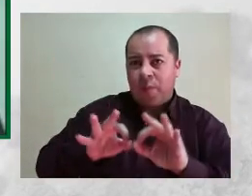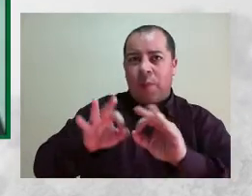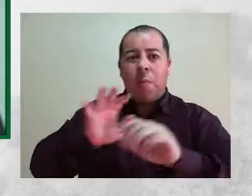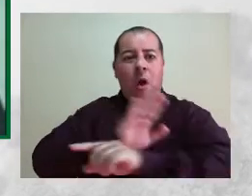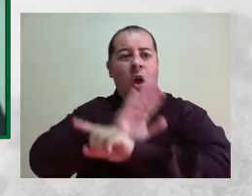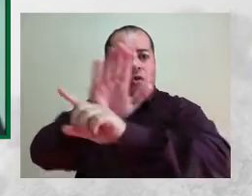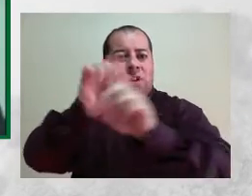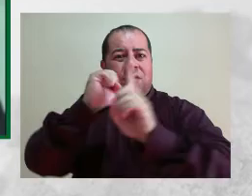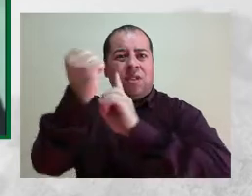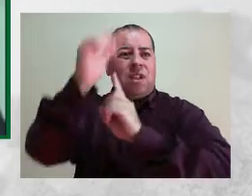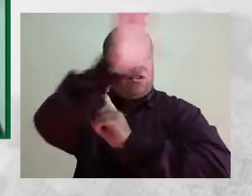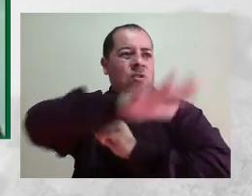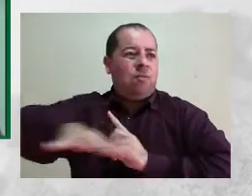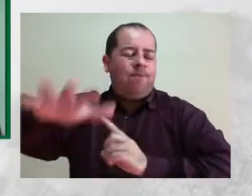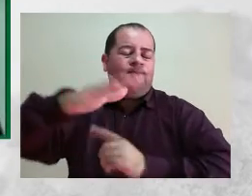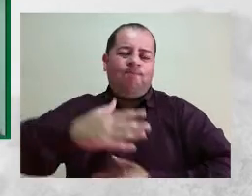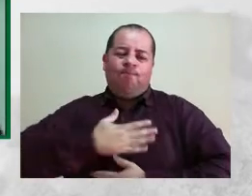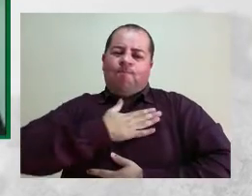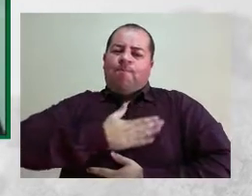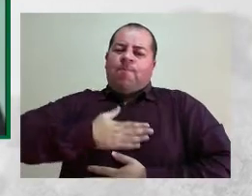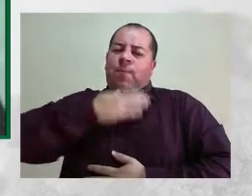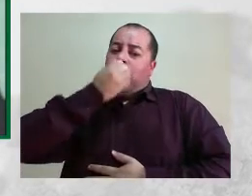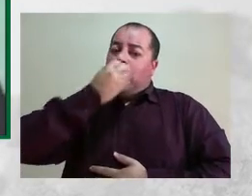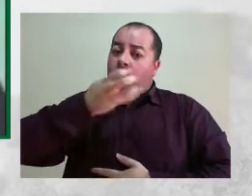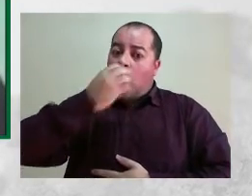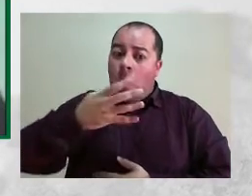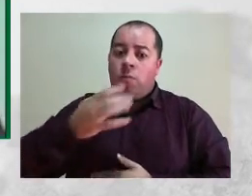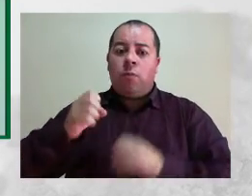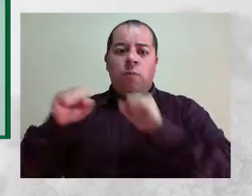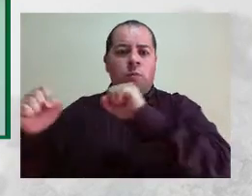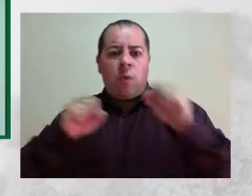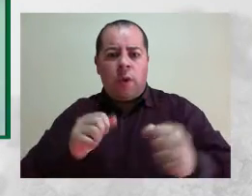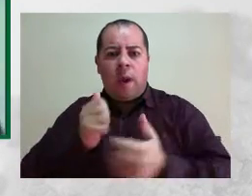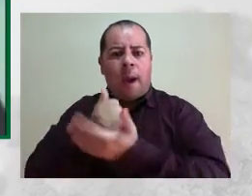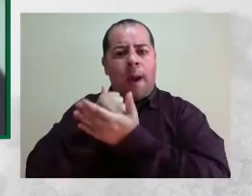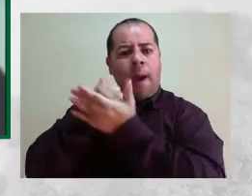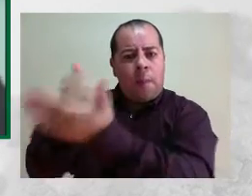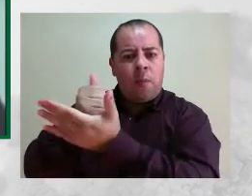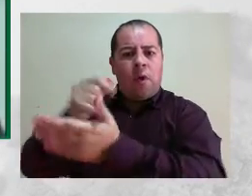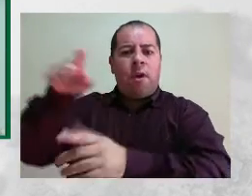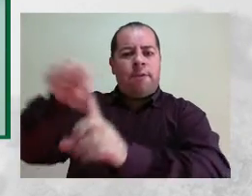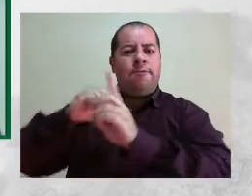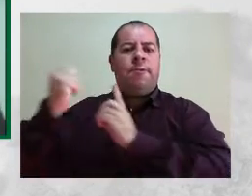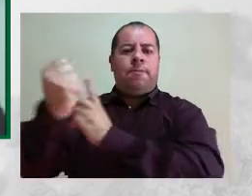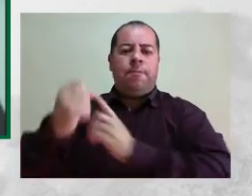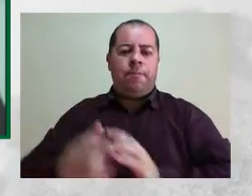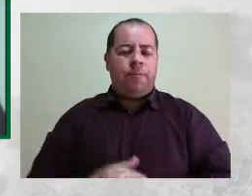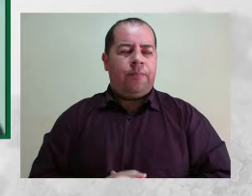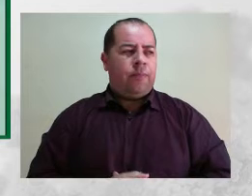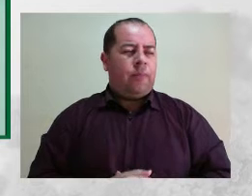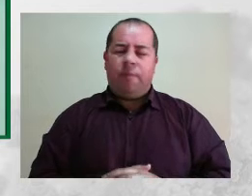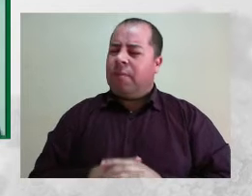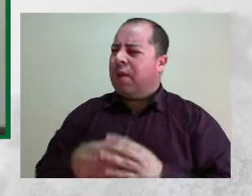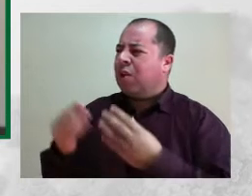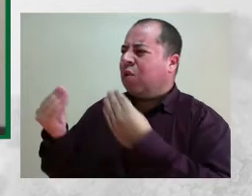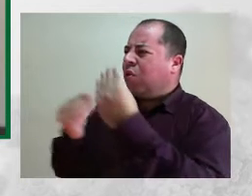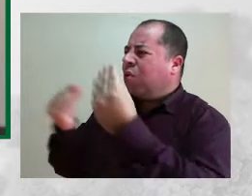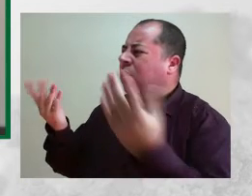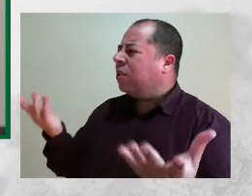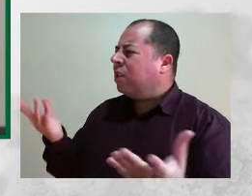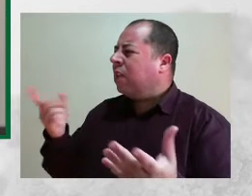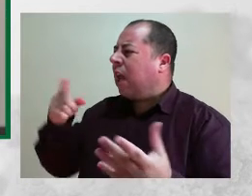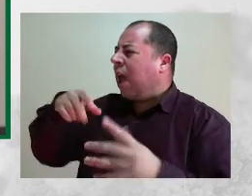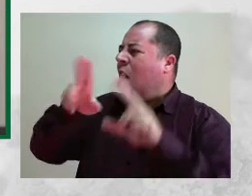articulando. Então, é uma satisfação muito grande a gente poder dar essa colaboração enquanto universidade para a sociedade. Agora, reitor, como o